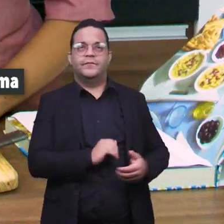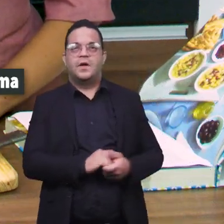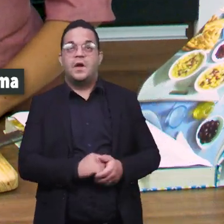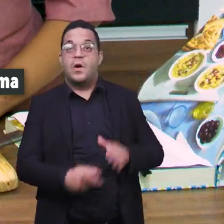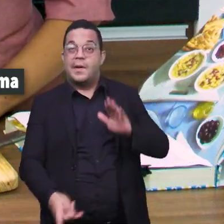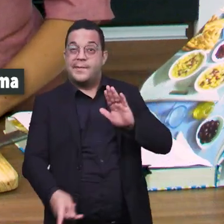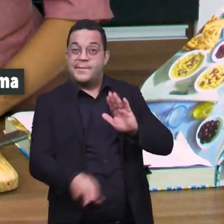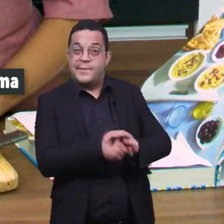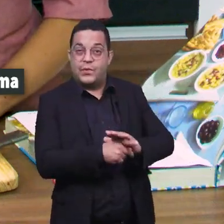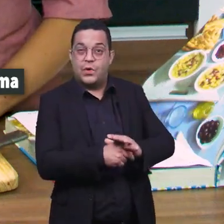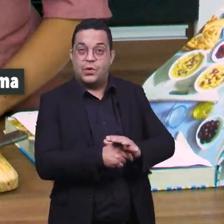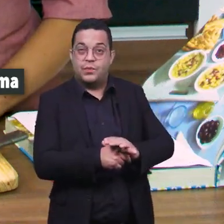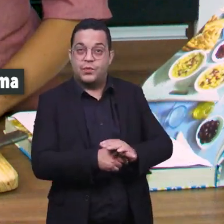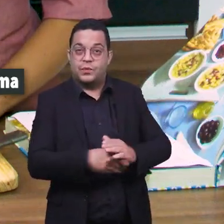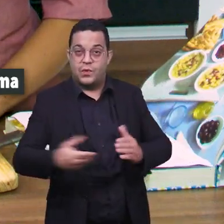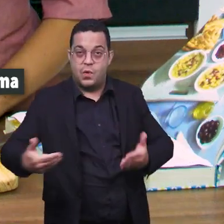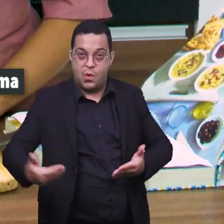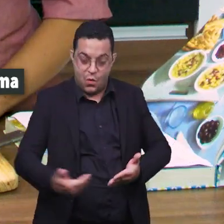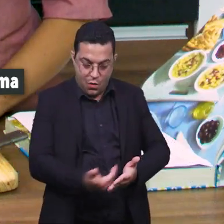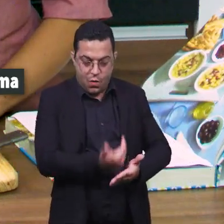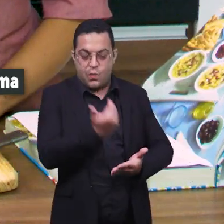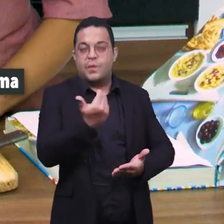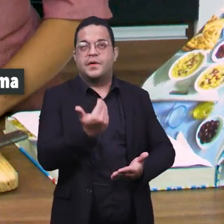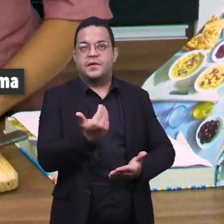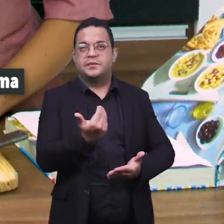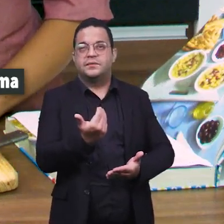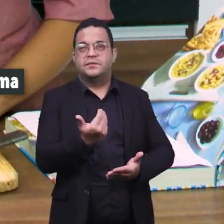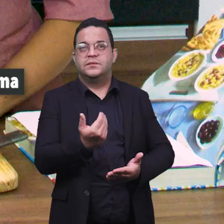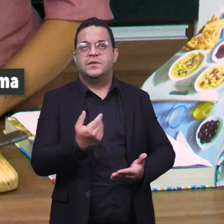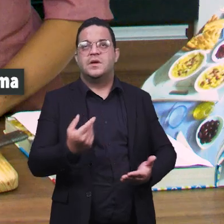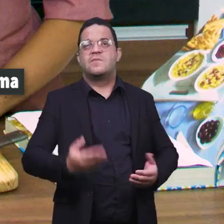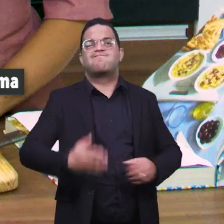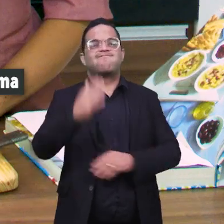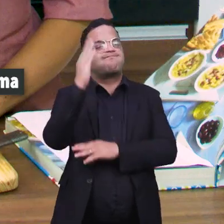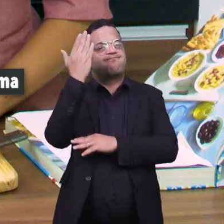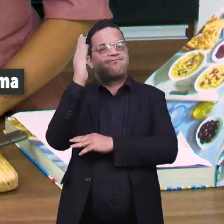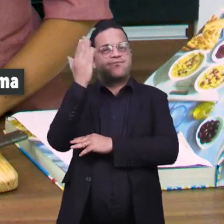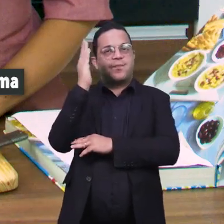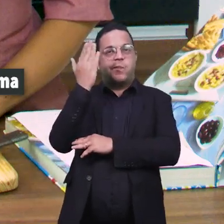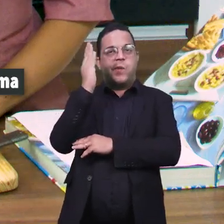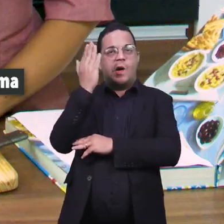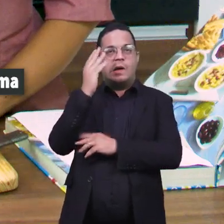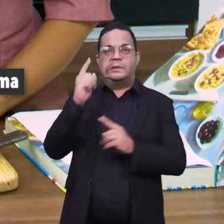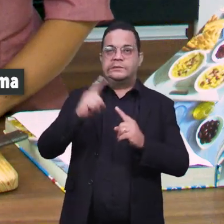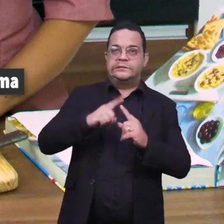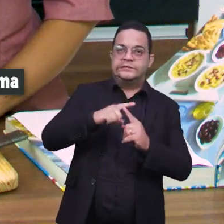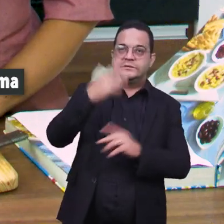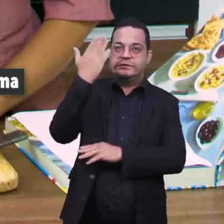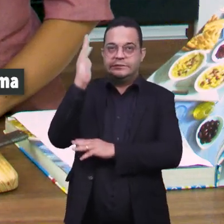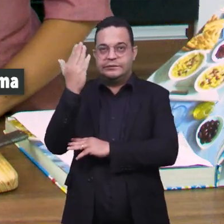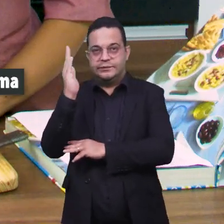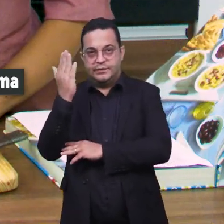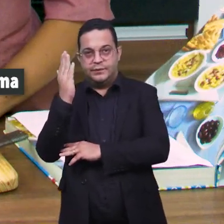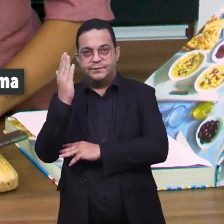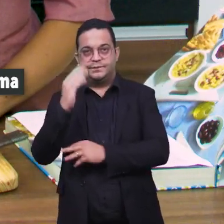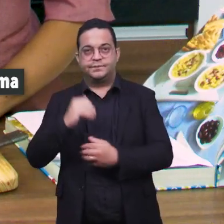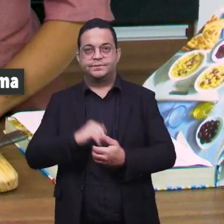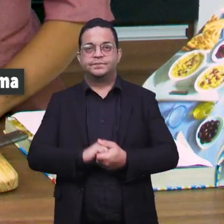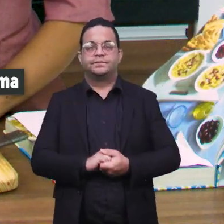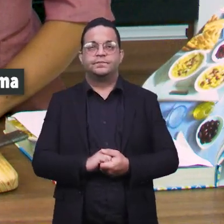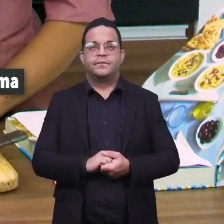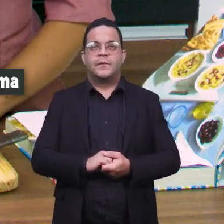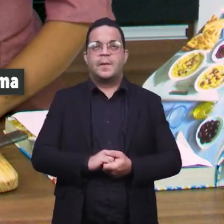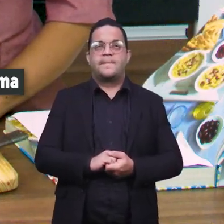na panela, são as colheres. Seja colher de bambu, que são as substitutas aí daquela velha colher de